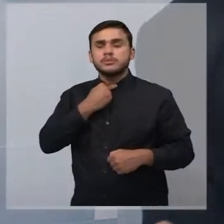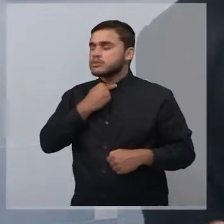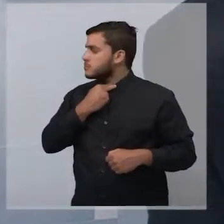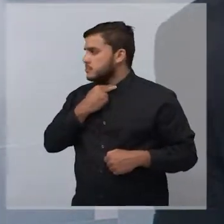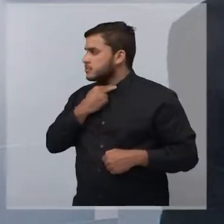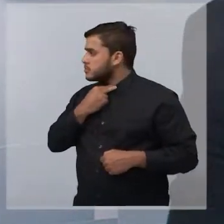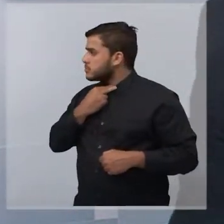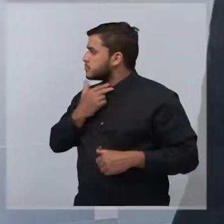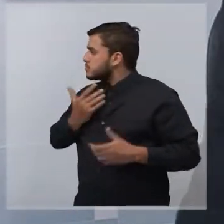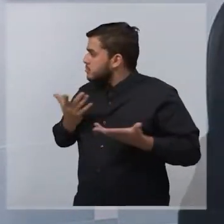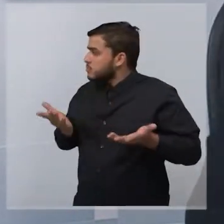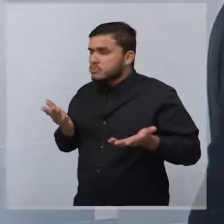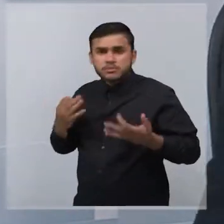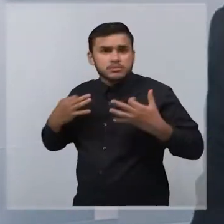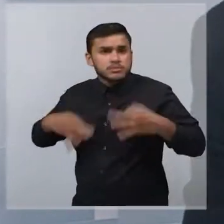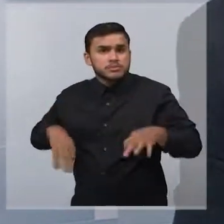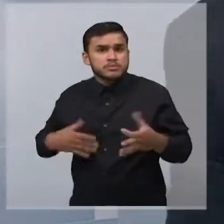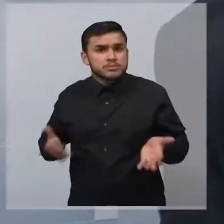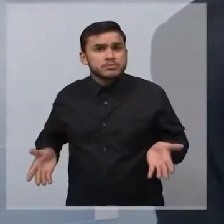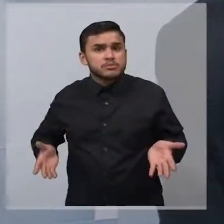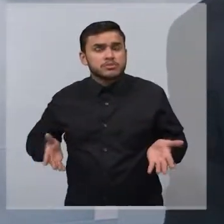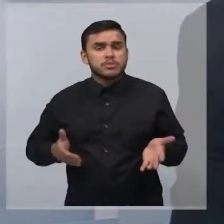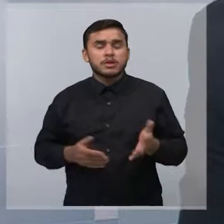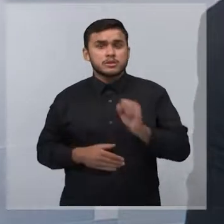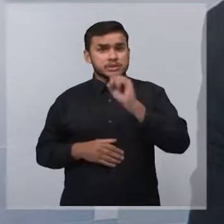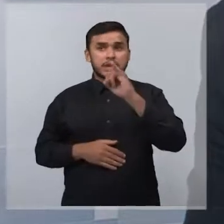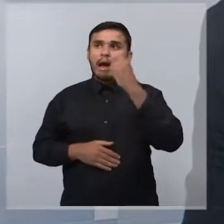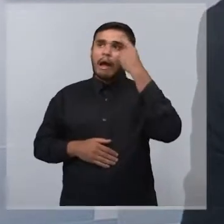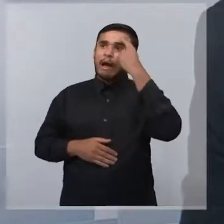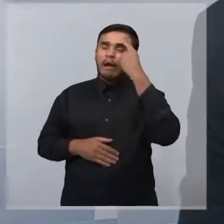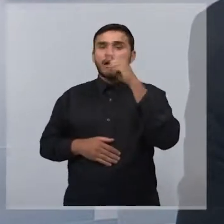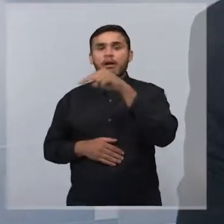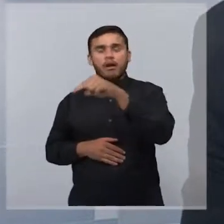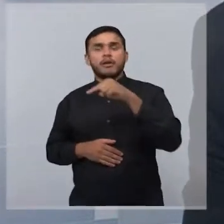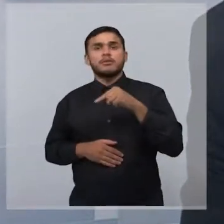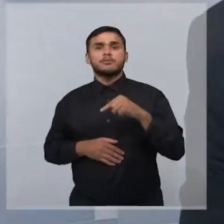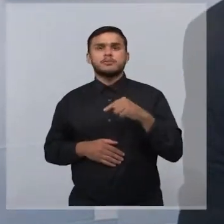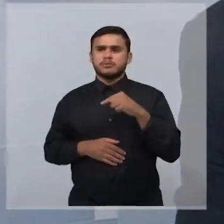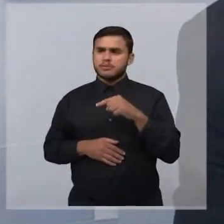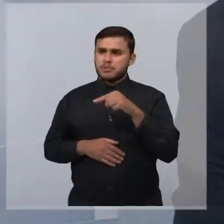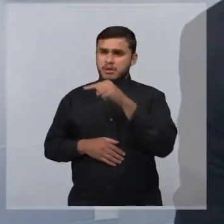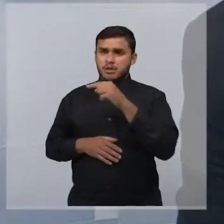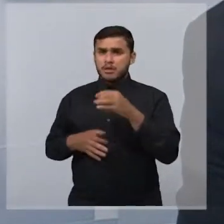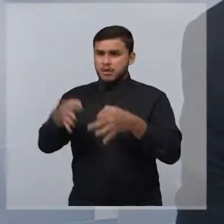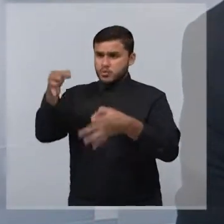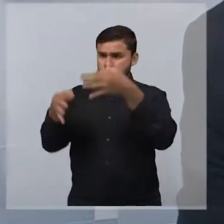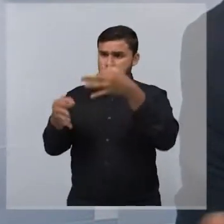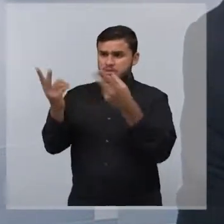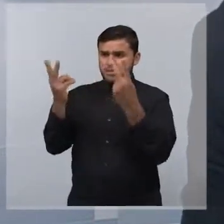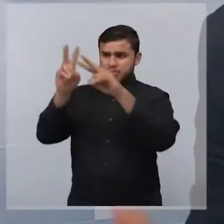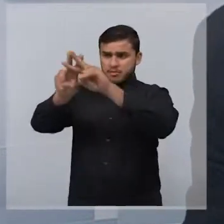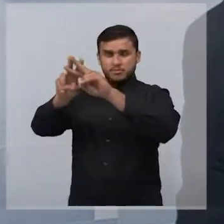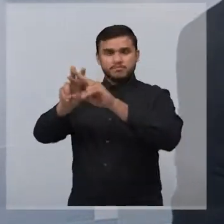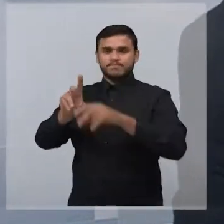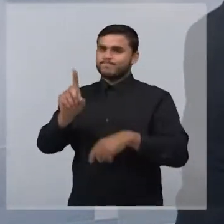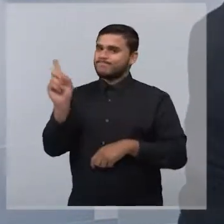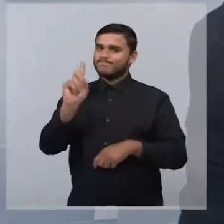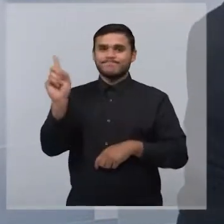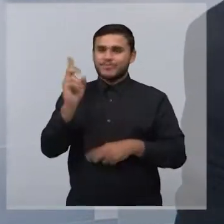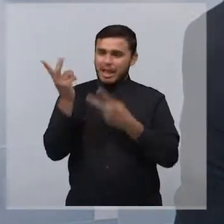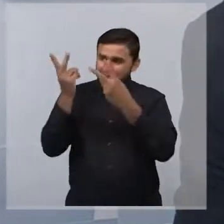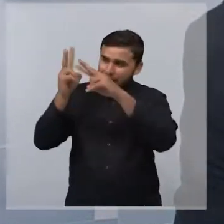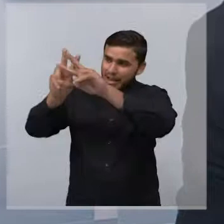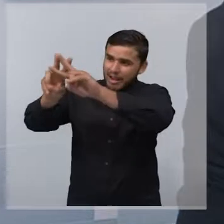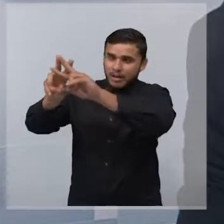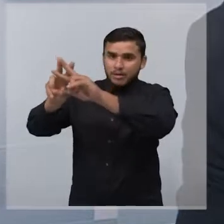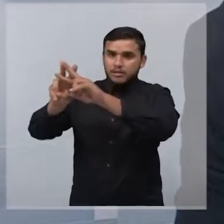qual é o sentido disto? Primeiro, para não permitir que realmente, aí você diz assim, mas o condenado ele vai estar preso.